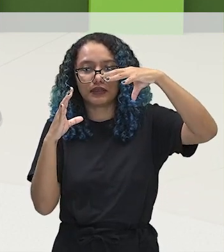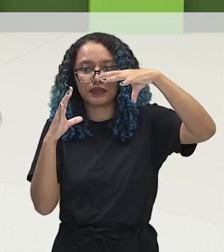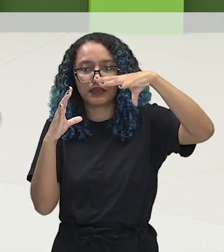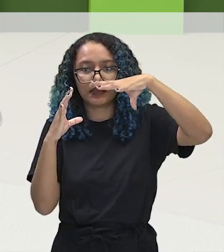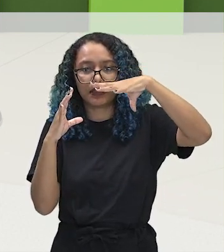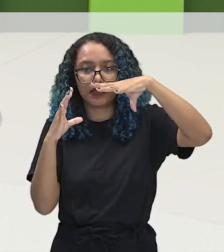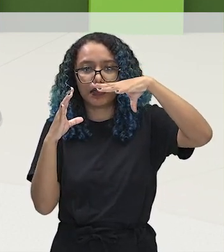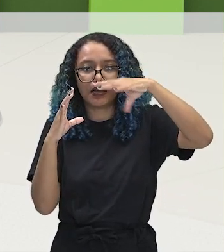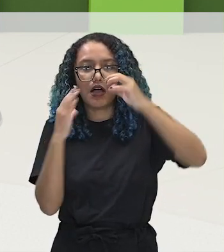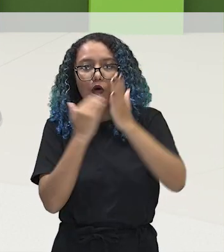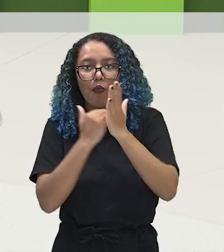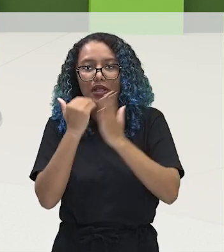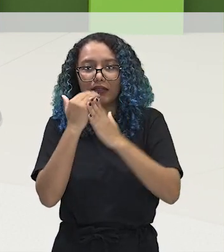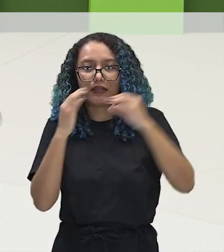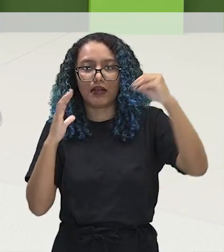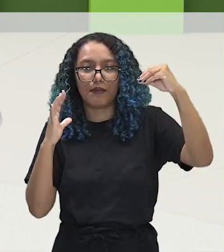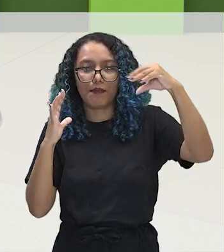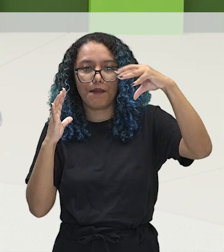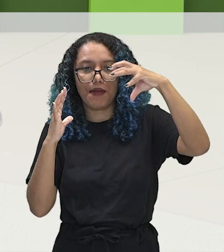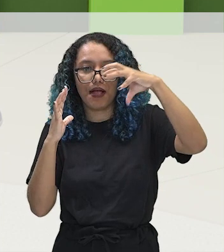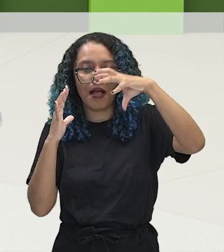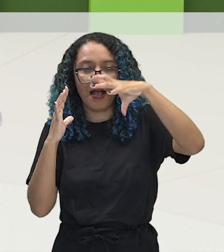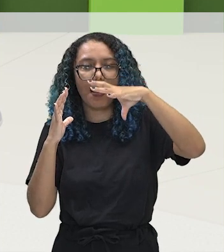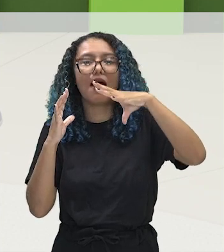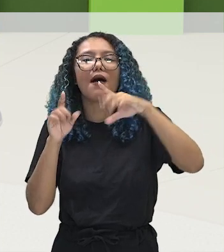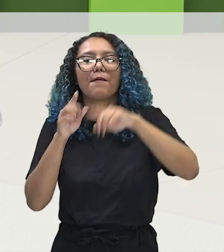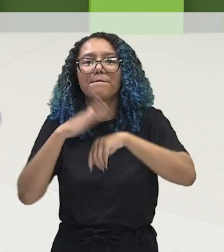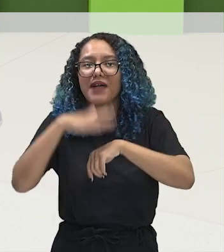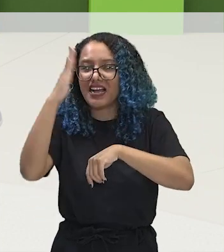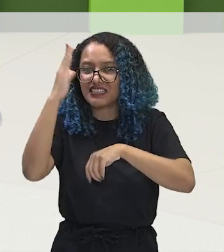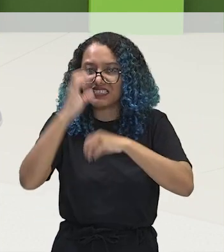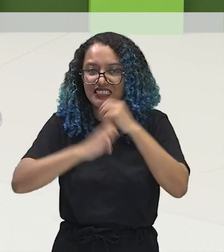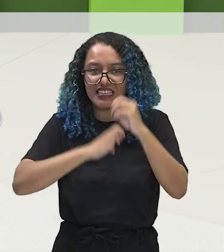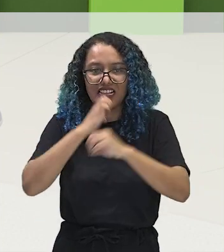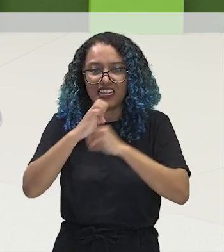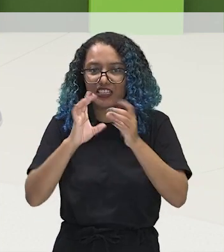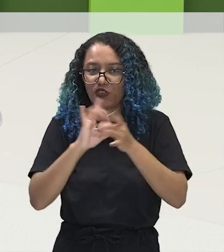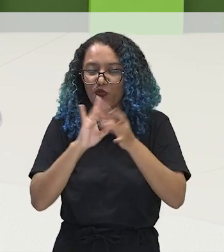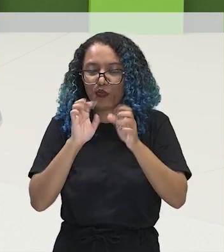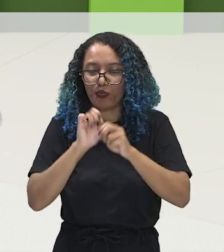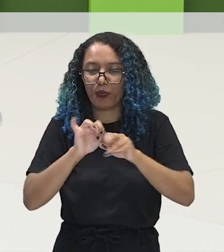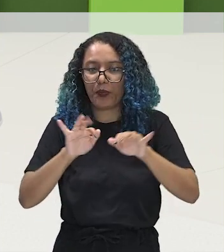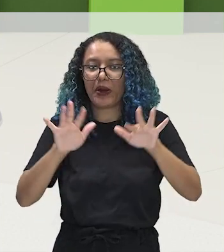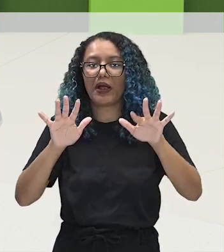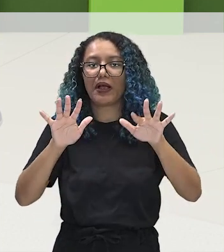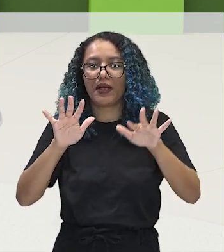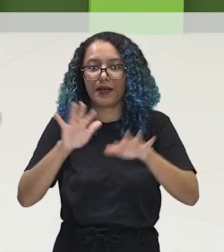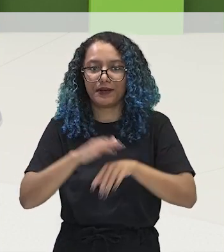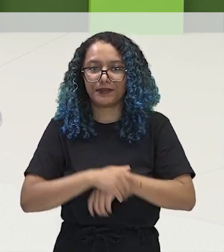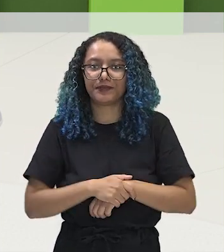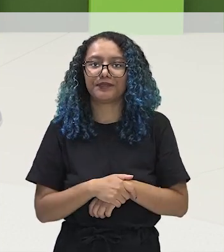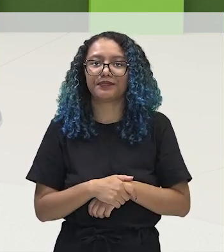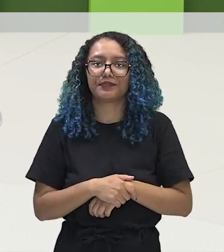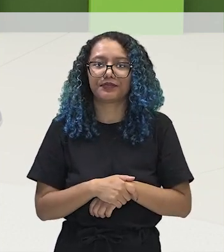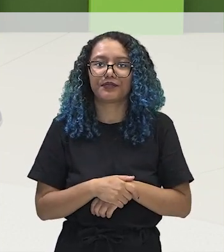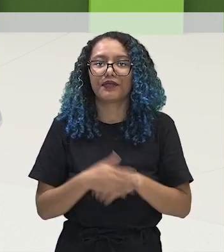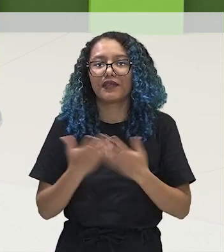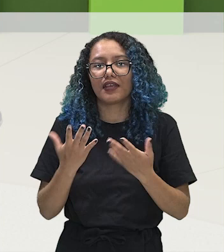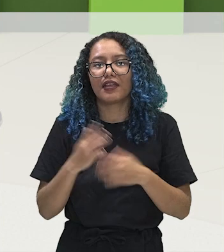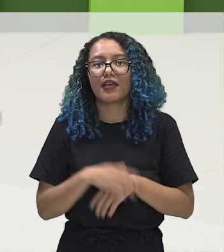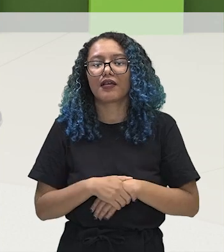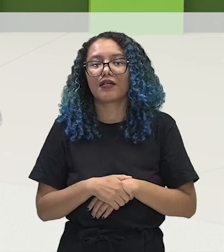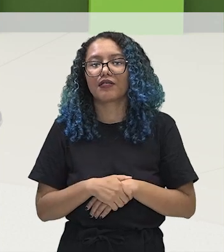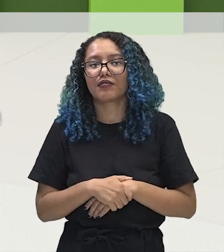agora. Agora tem muitos elétrons aí saindo, tá, pessoal? Esse fenômeno que vocês estão vendo aqui agora é o fenômeno do